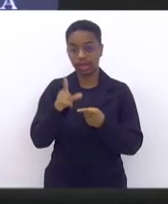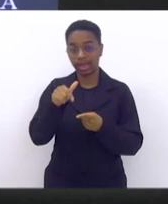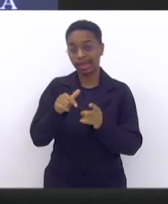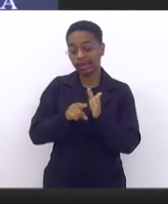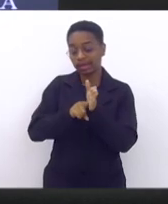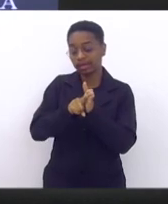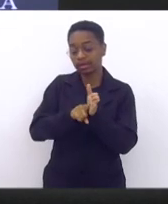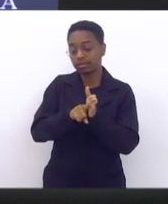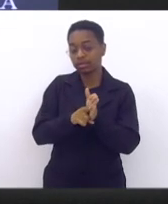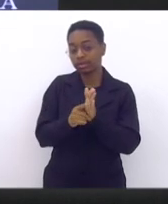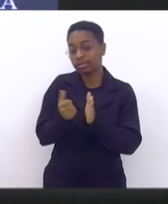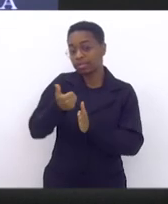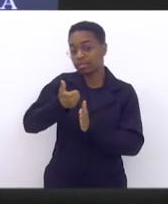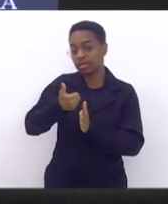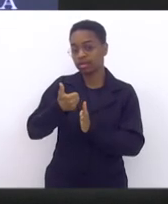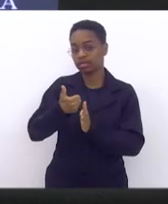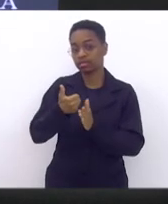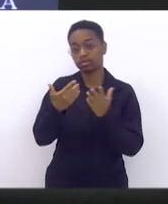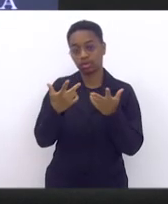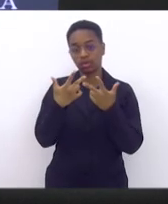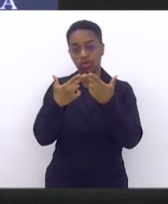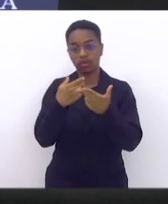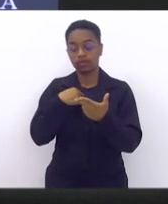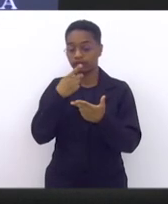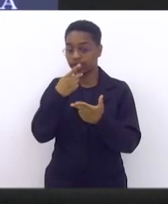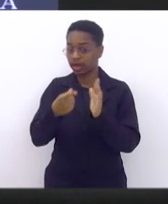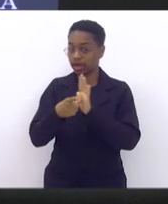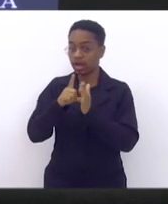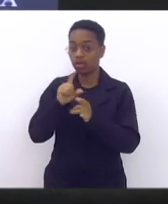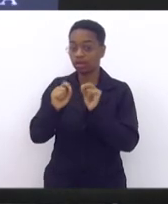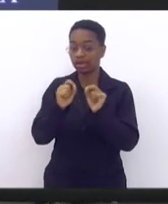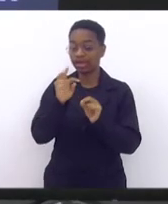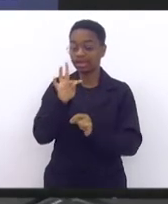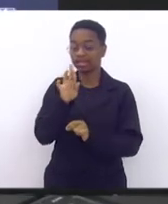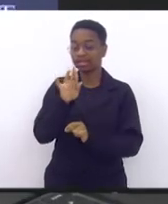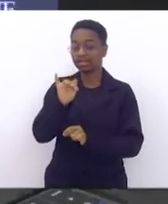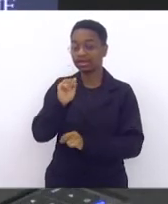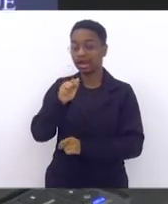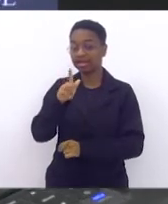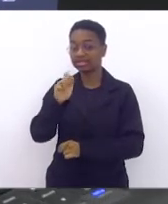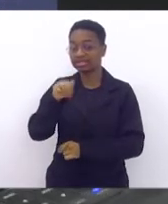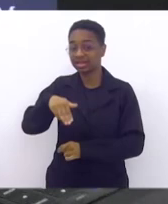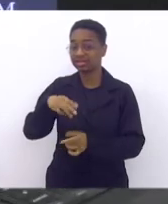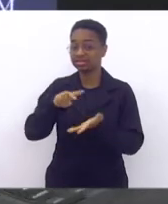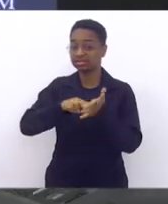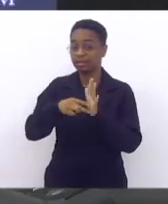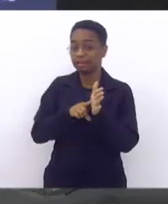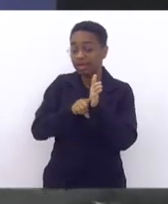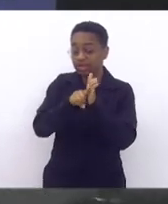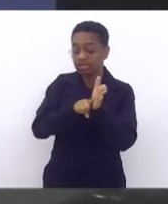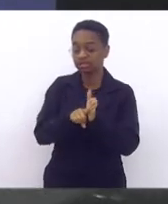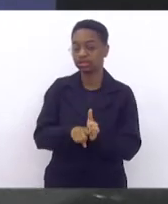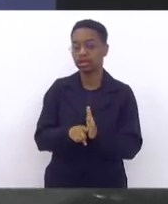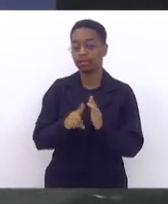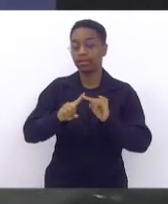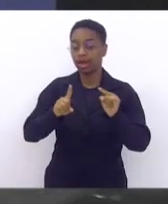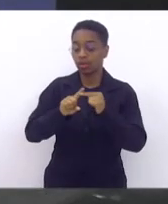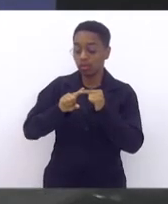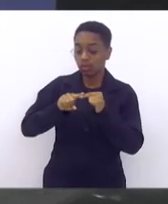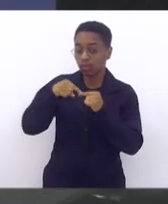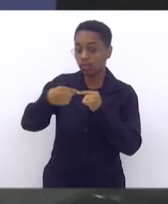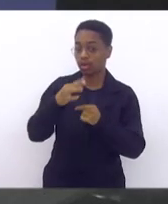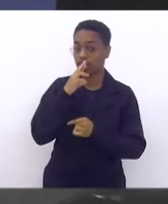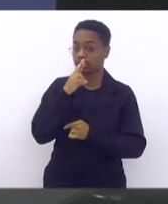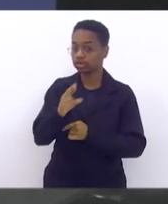triagem, como eu estou falando bem, mas quero deixar bem claro que é uma triagem. O resultado dessa triagem, ele